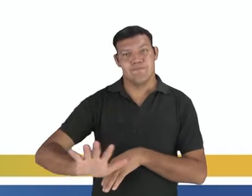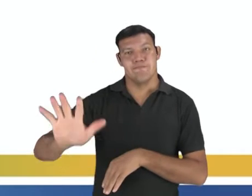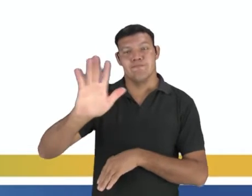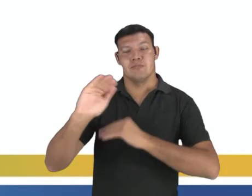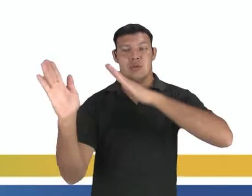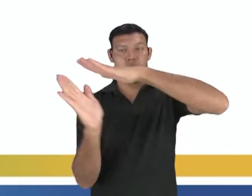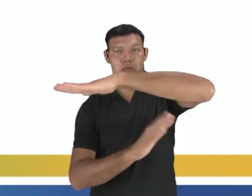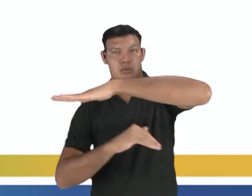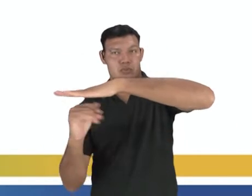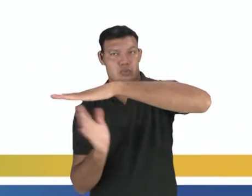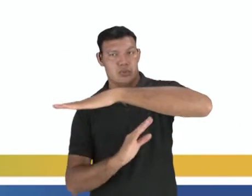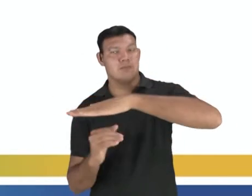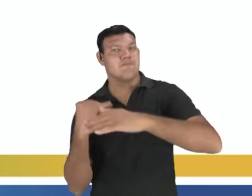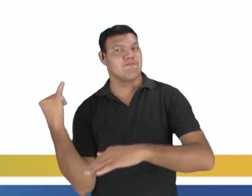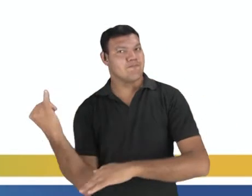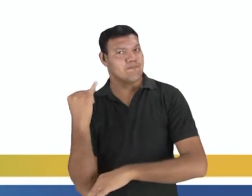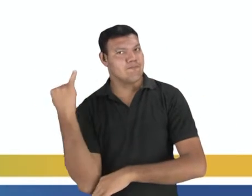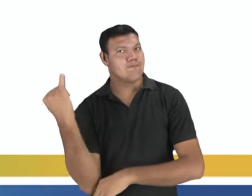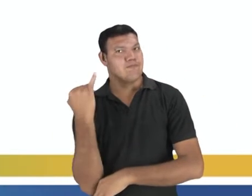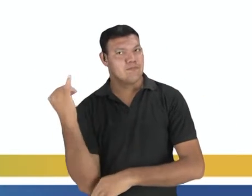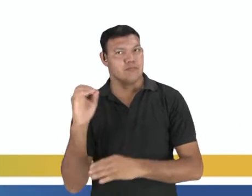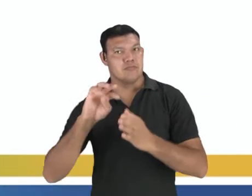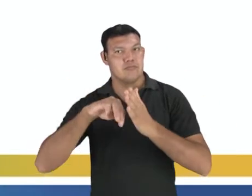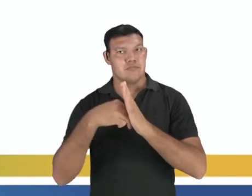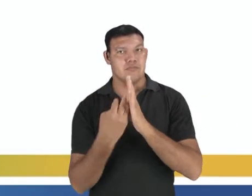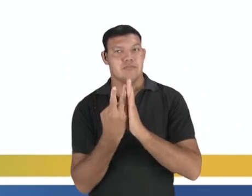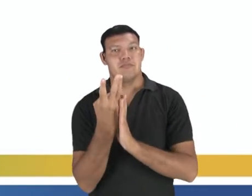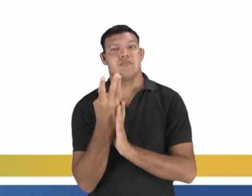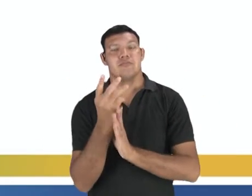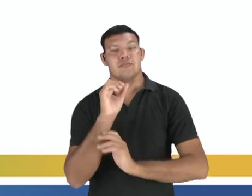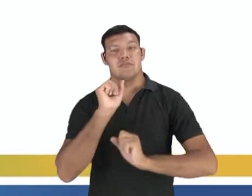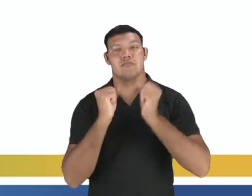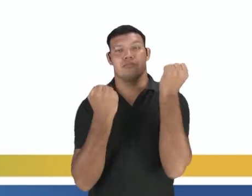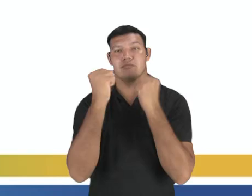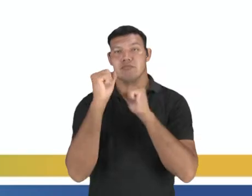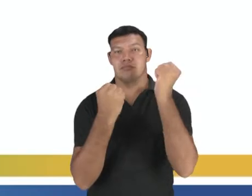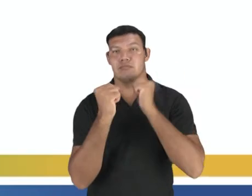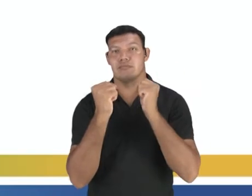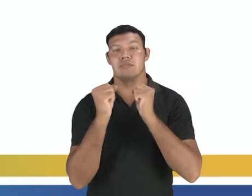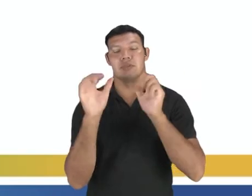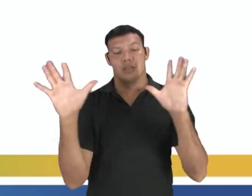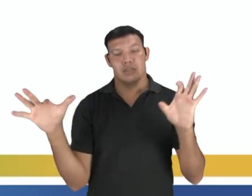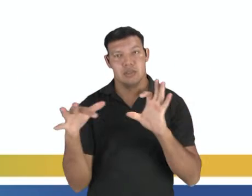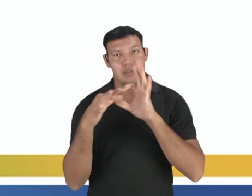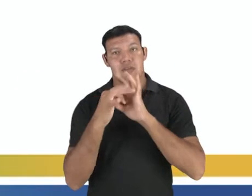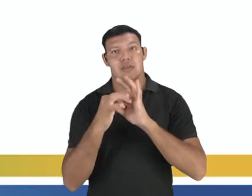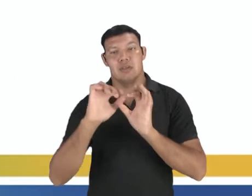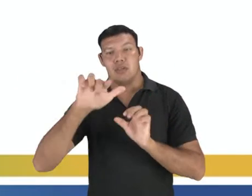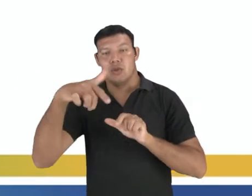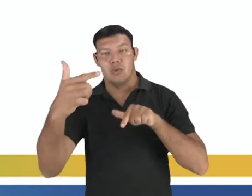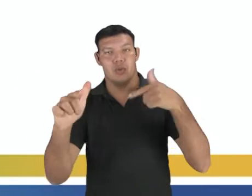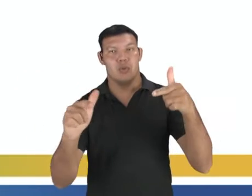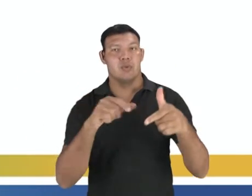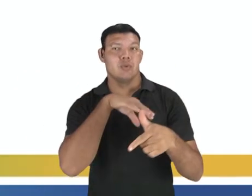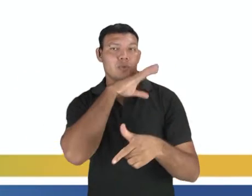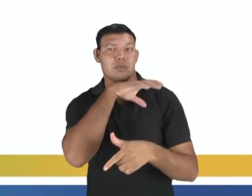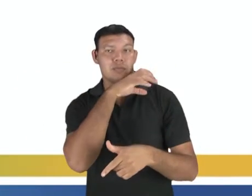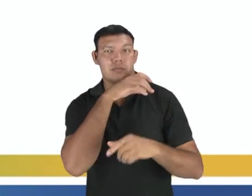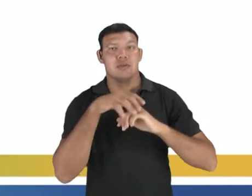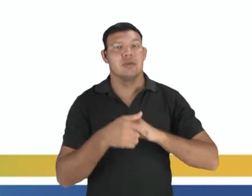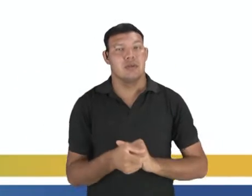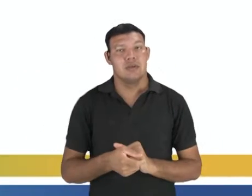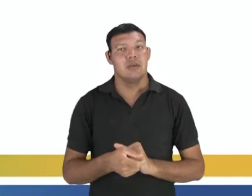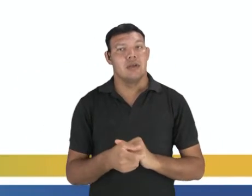têm importância ecológica e industrial e podem ter associação com outros seres vivos. Em relação à